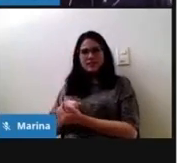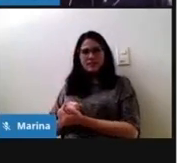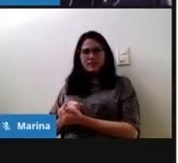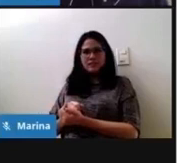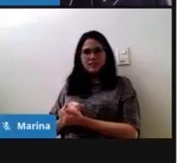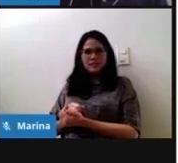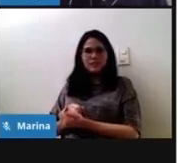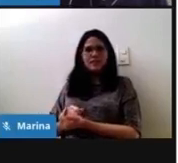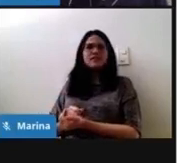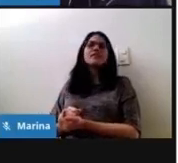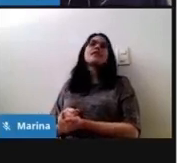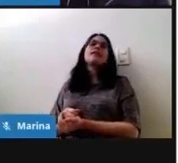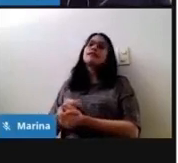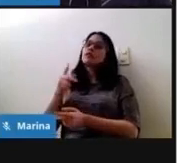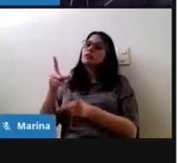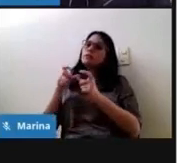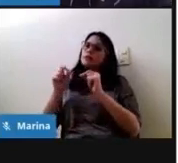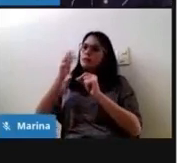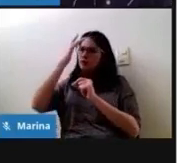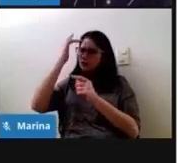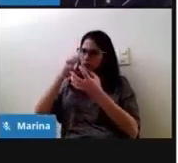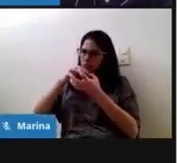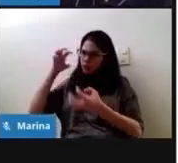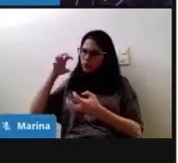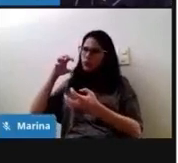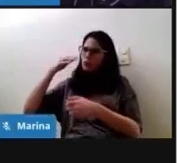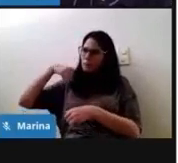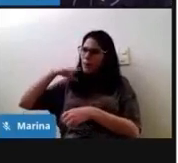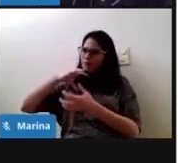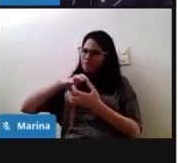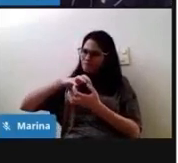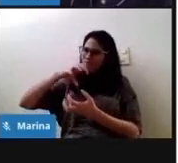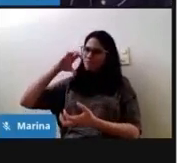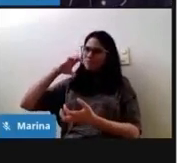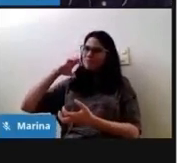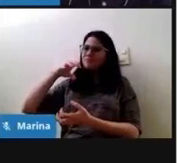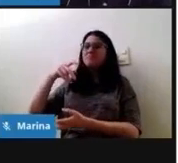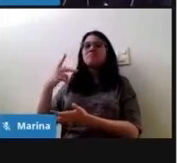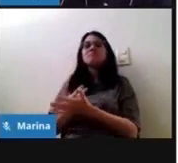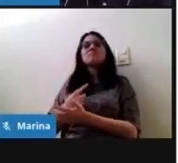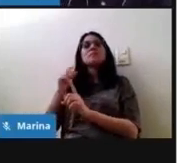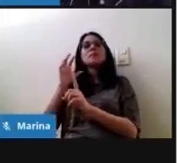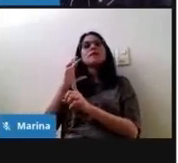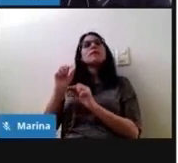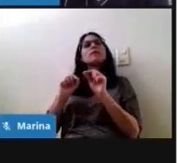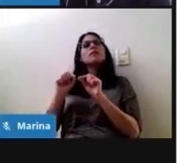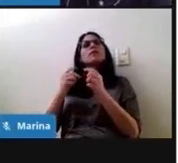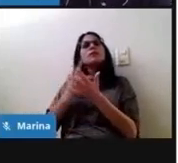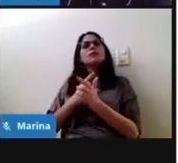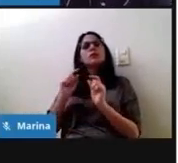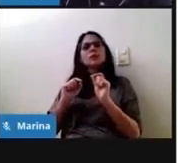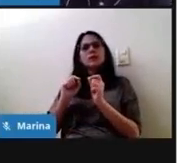ficando cada vez mais idosas, né, e também tem algumas implicações. Implicações estas que